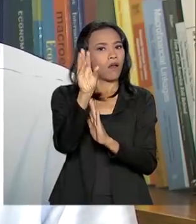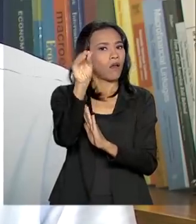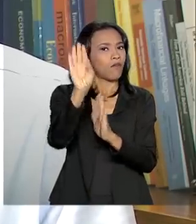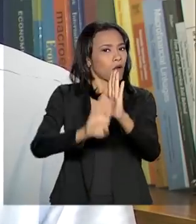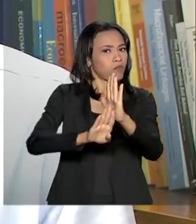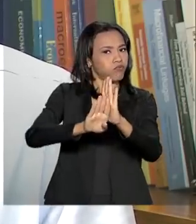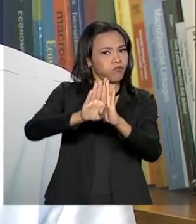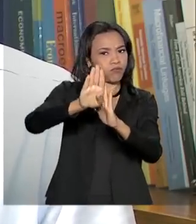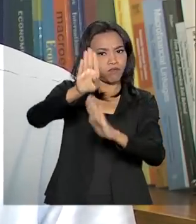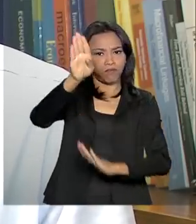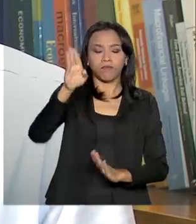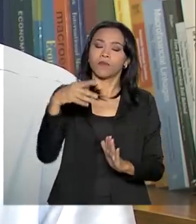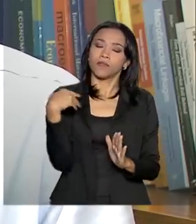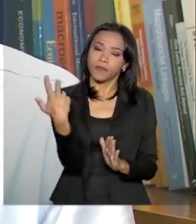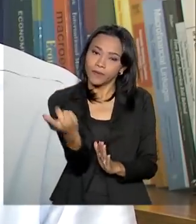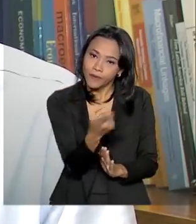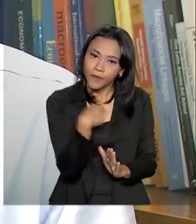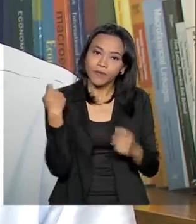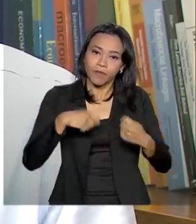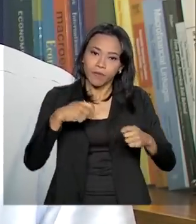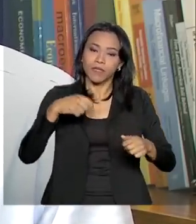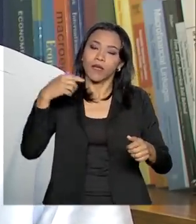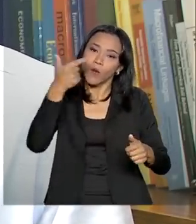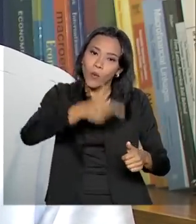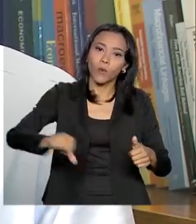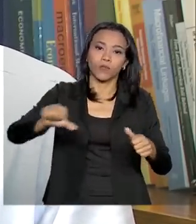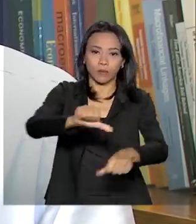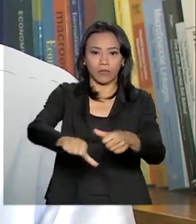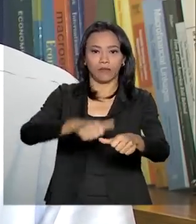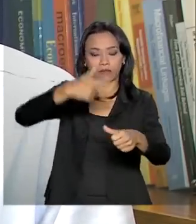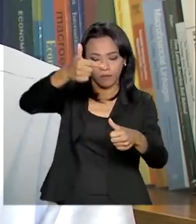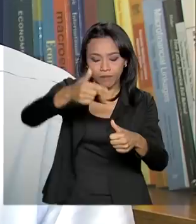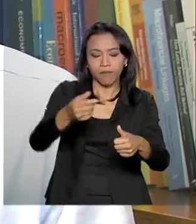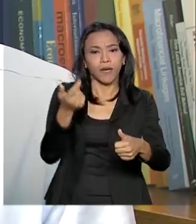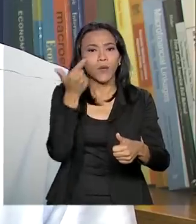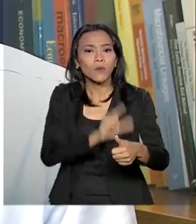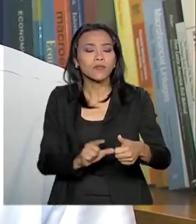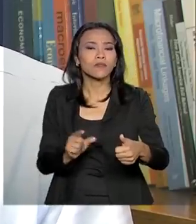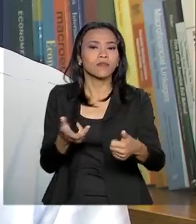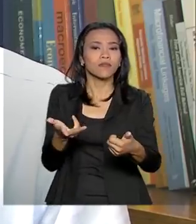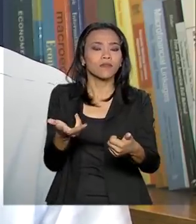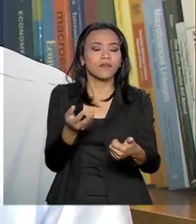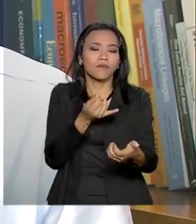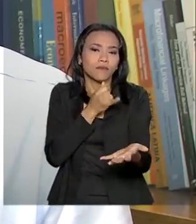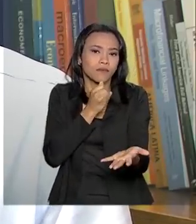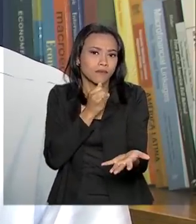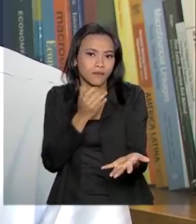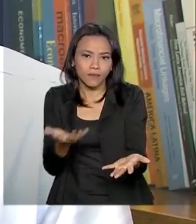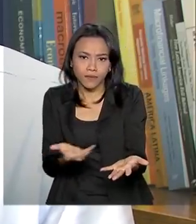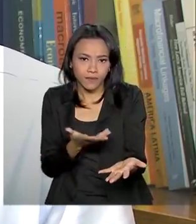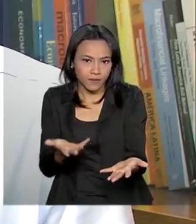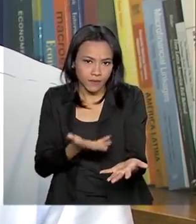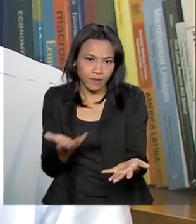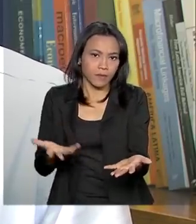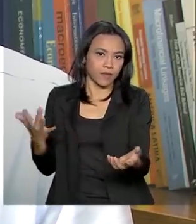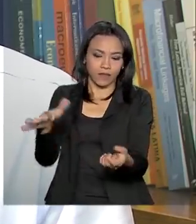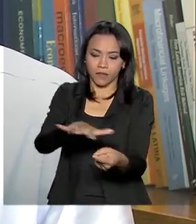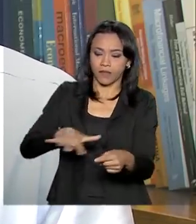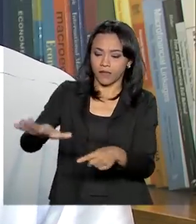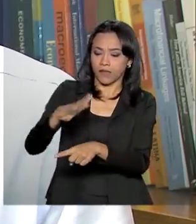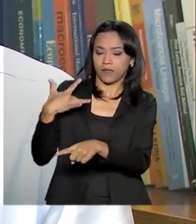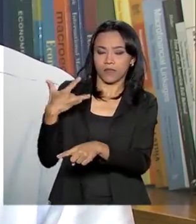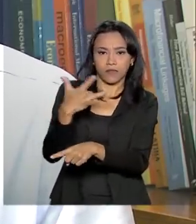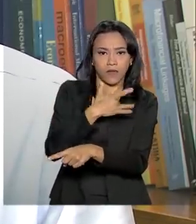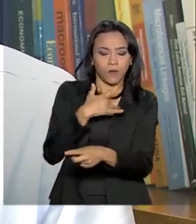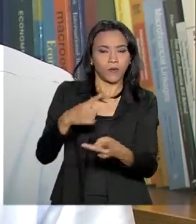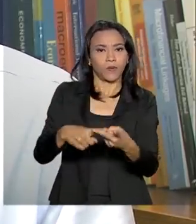E nós vamos ter necessidade de fazer outras reformas para poder caber outras despesas, como despesa de crescimento da despesa com a saúde, com